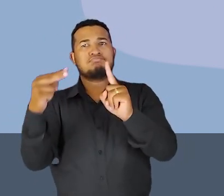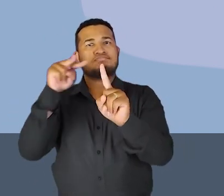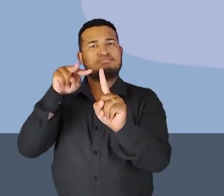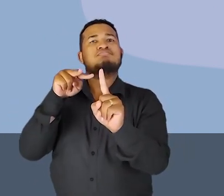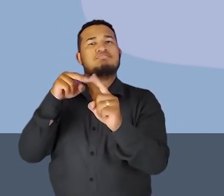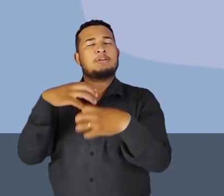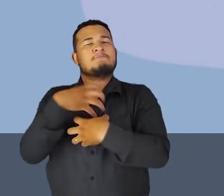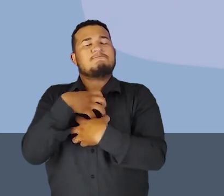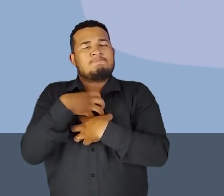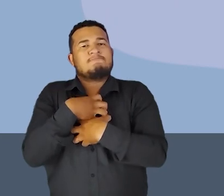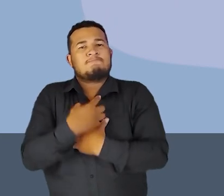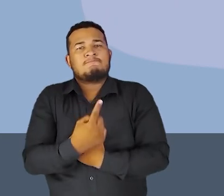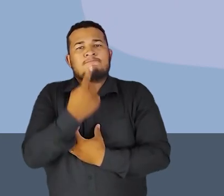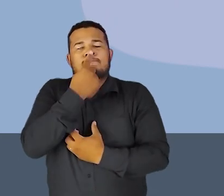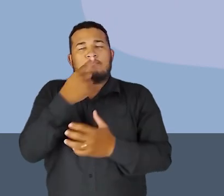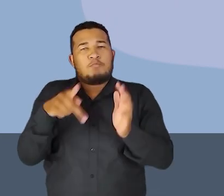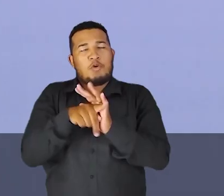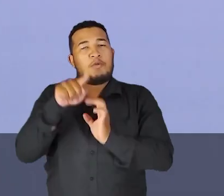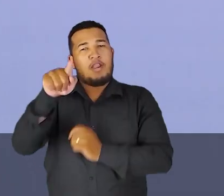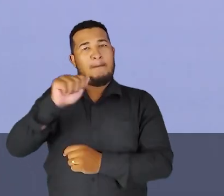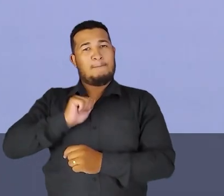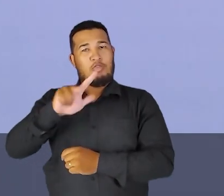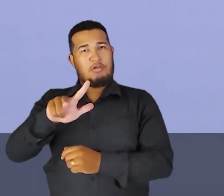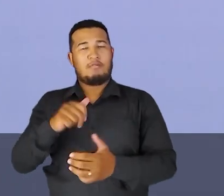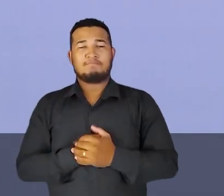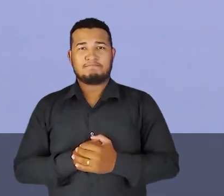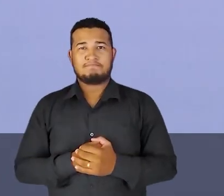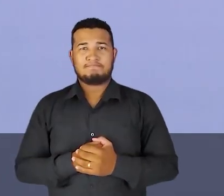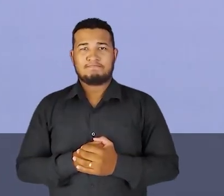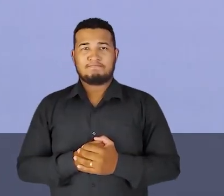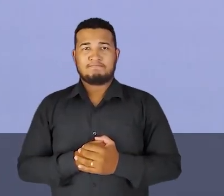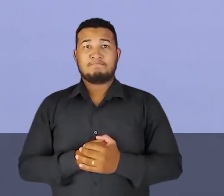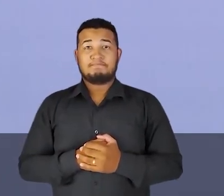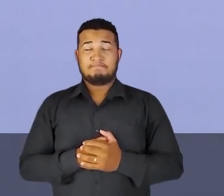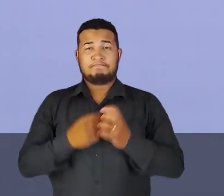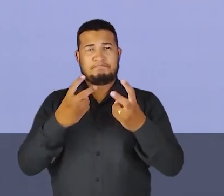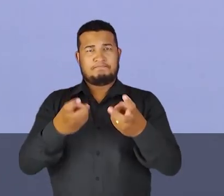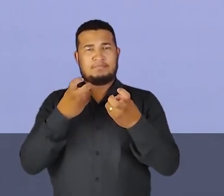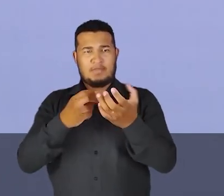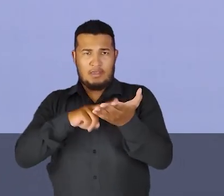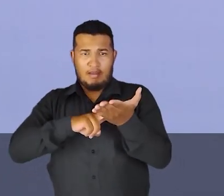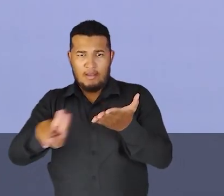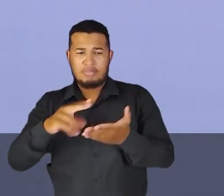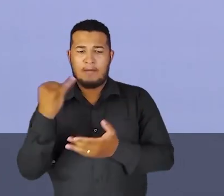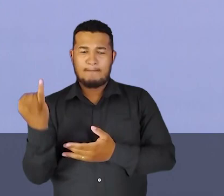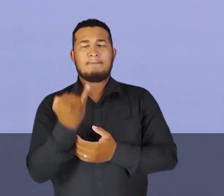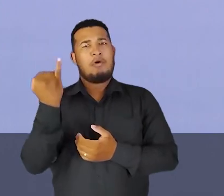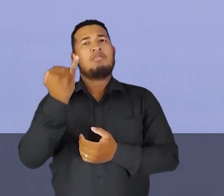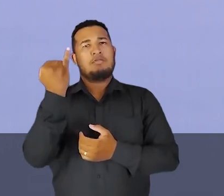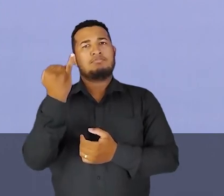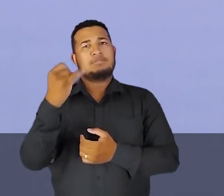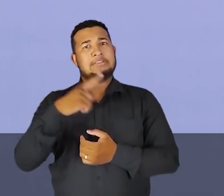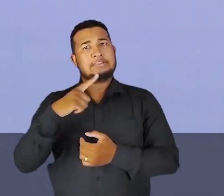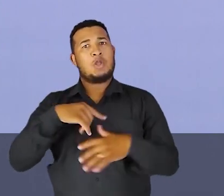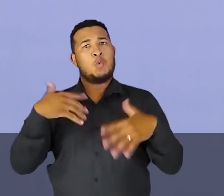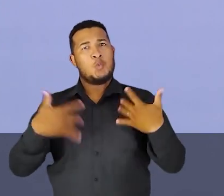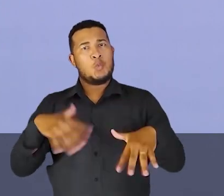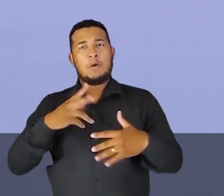tipo humanista da Renascença portuguesa. Então veja como essa carta é importante. Ela tem um